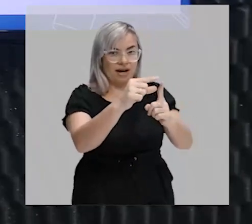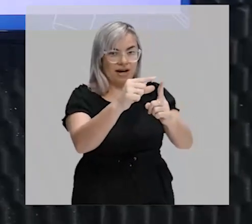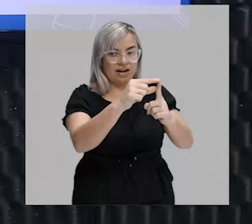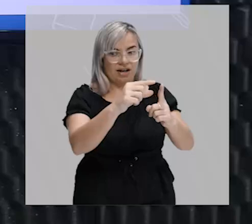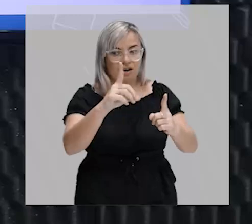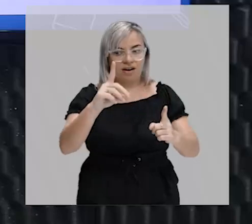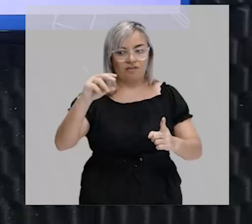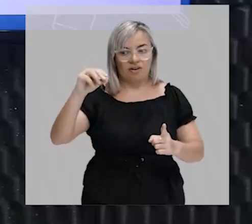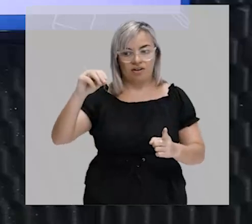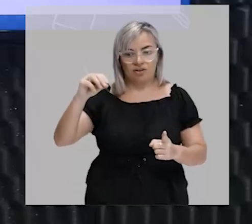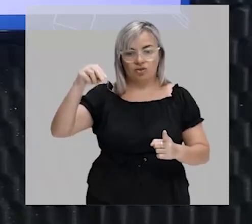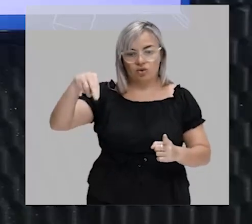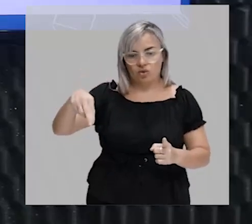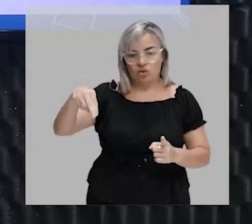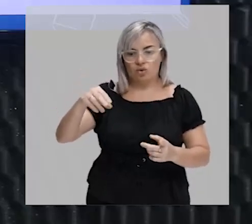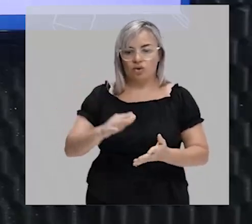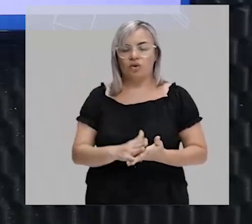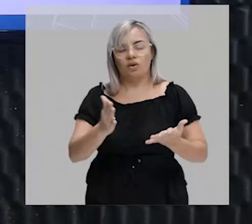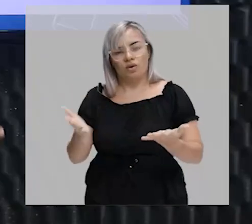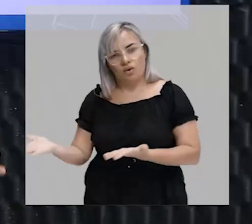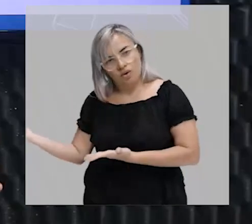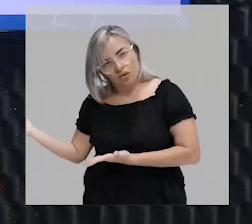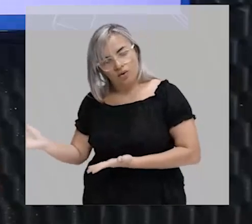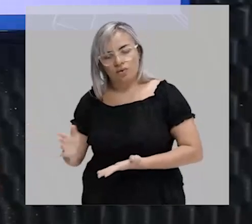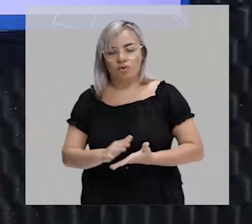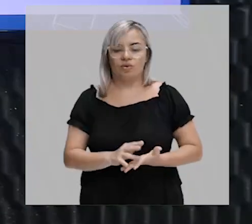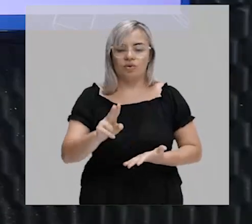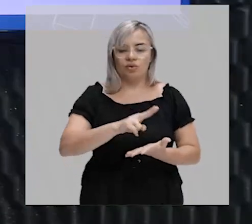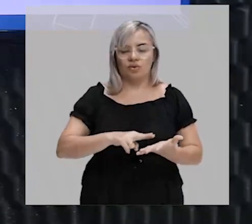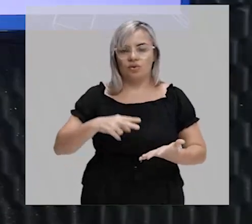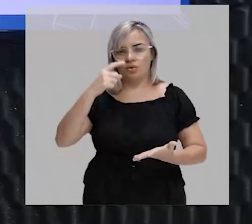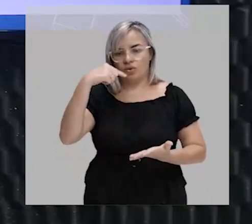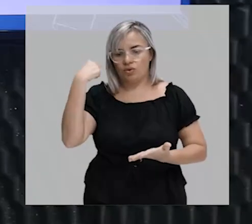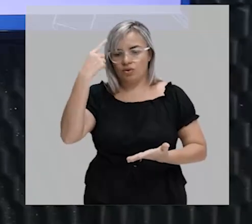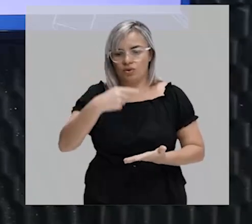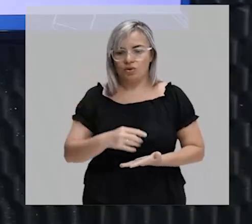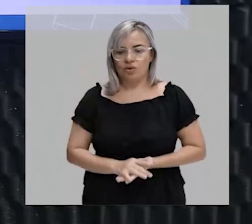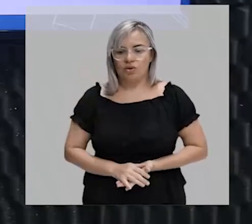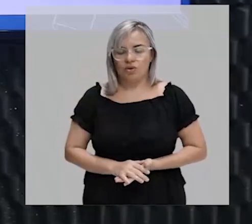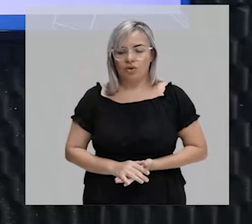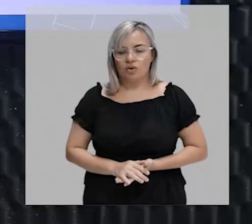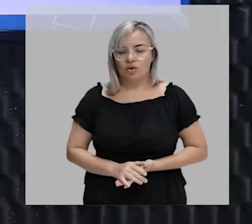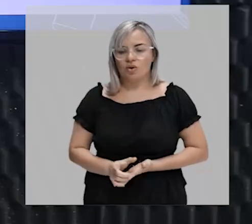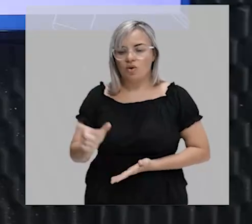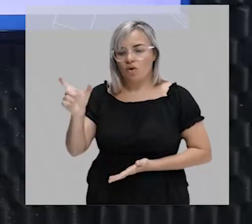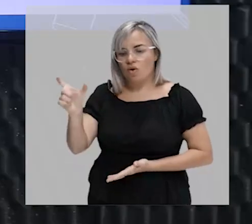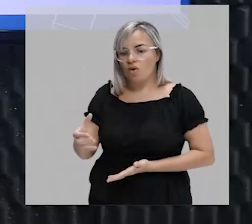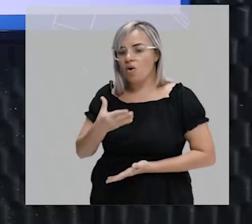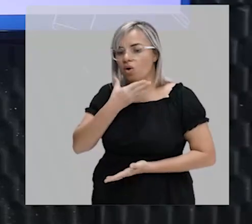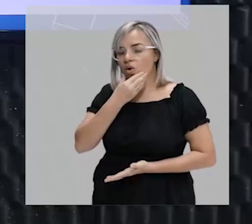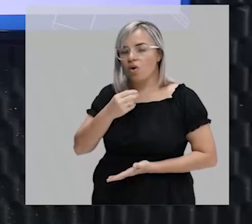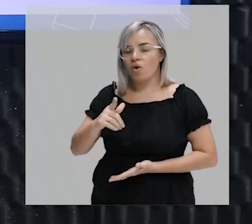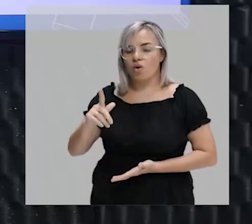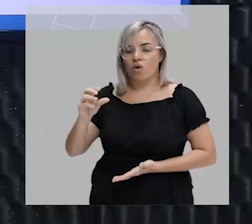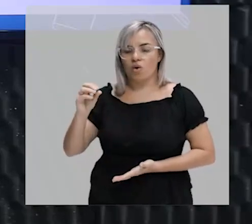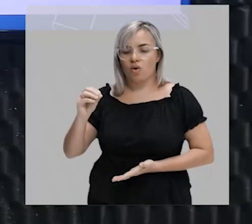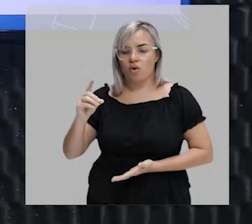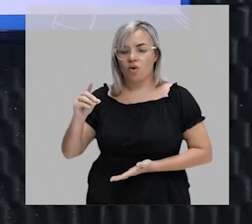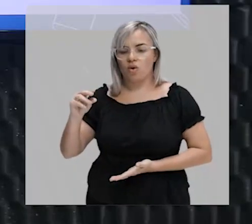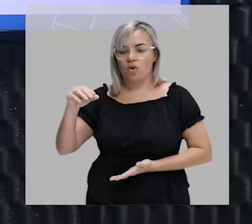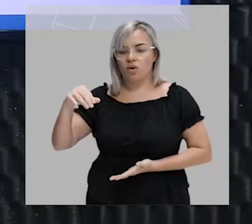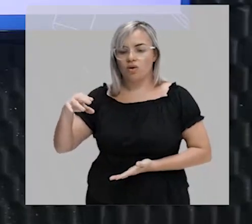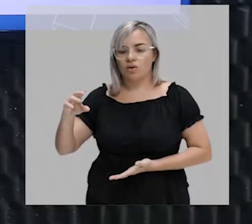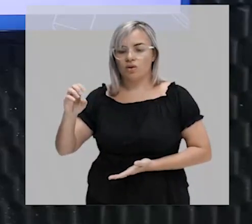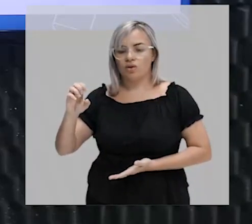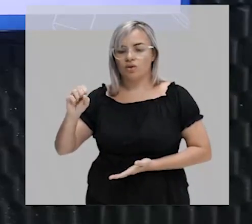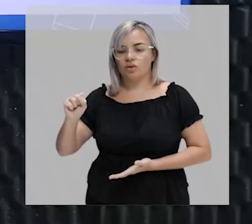señor Godínez está exausto. O senhor Godínez está exausto.